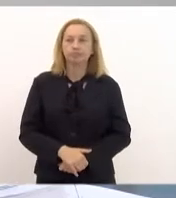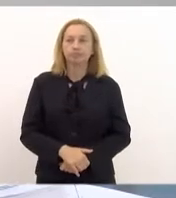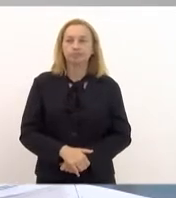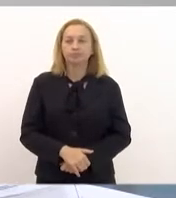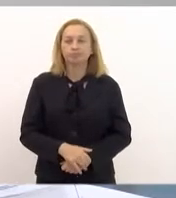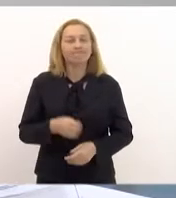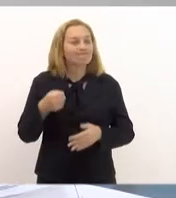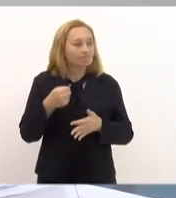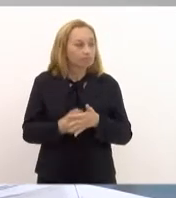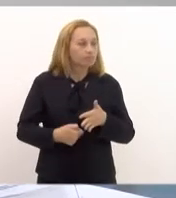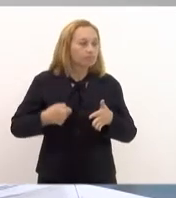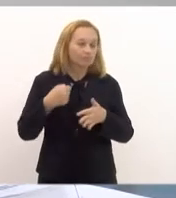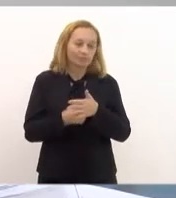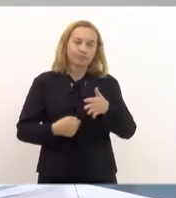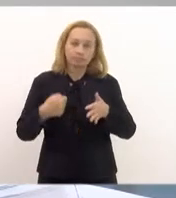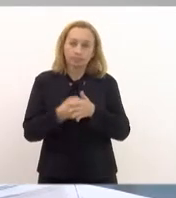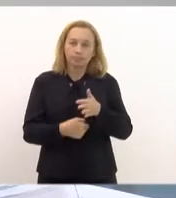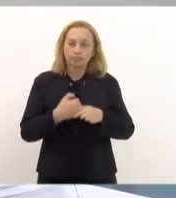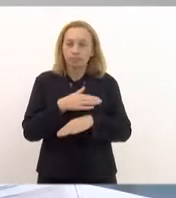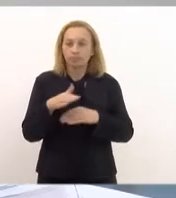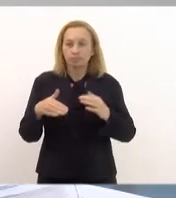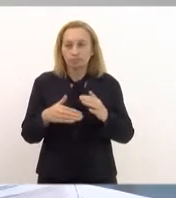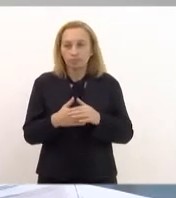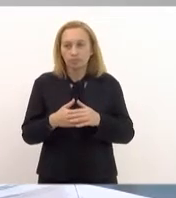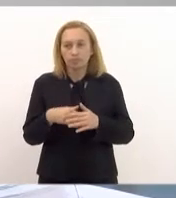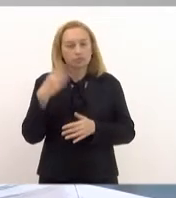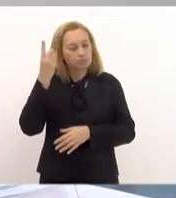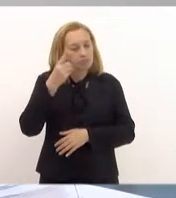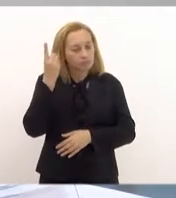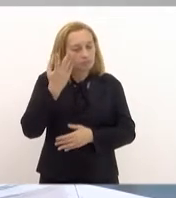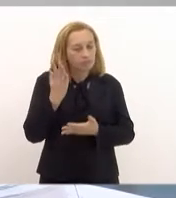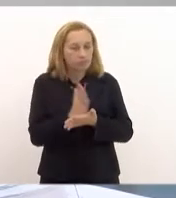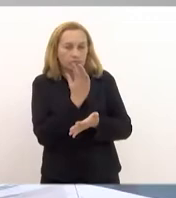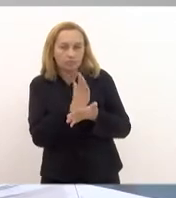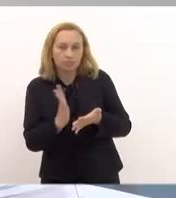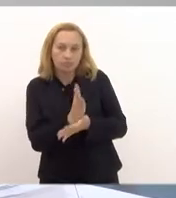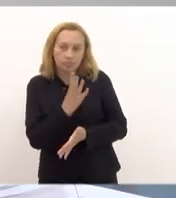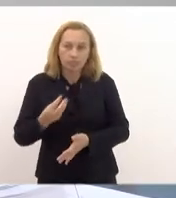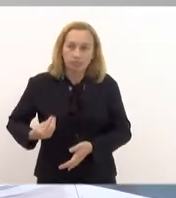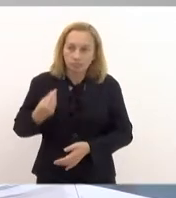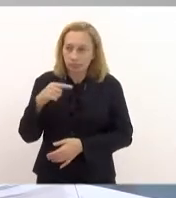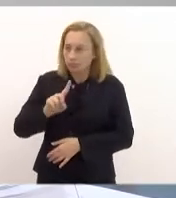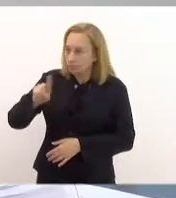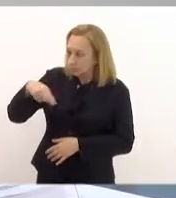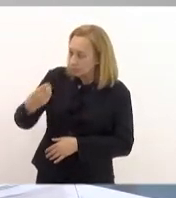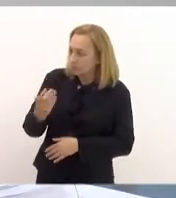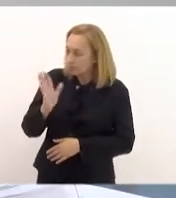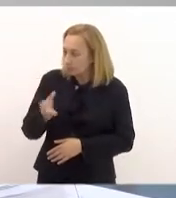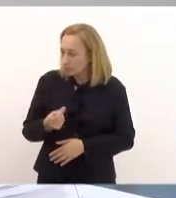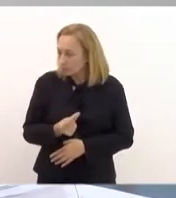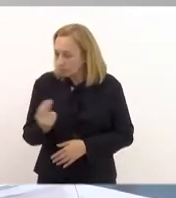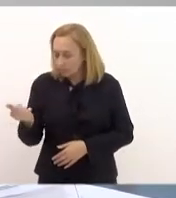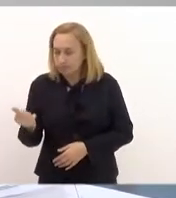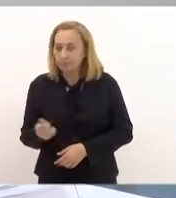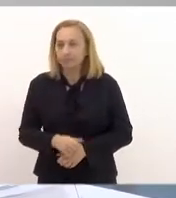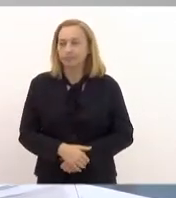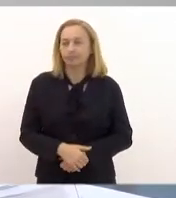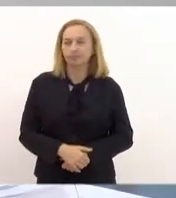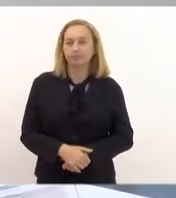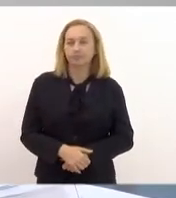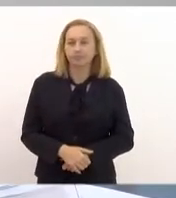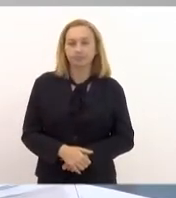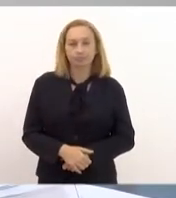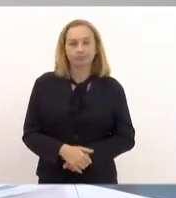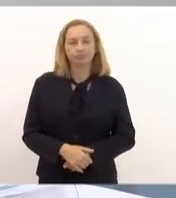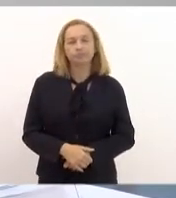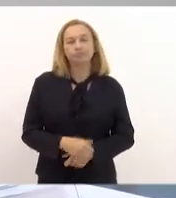uma batalha de muitos deputados, alguns que ainda estão aqui e outros que não estão mais, né? Eu